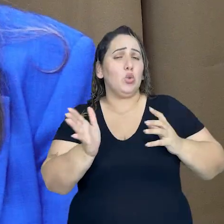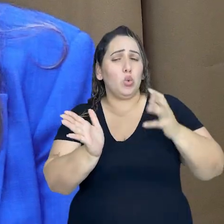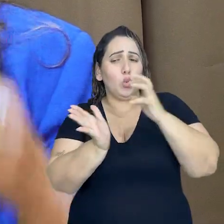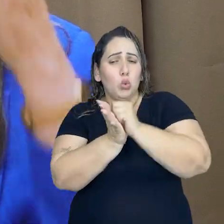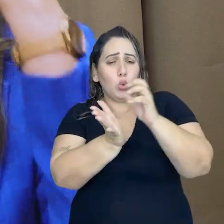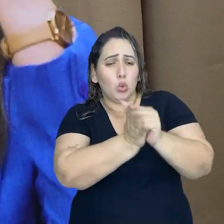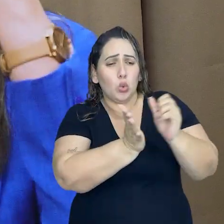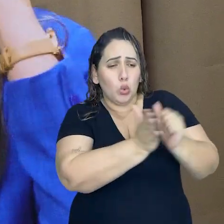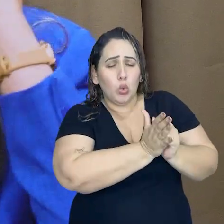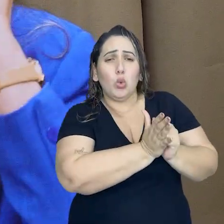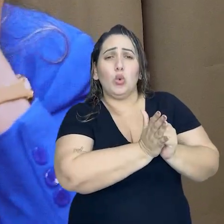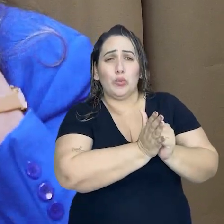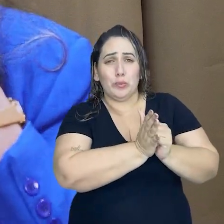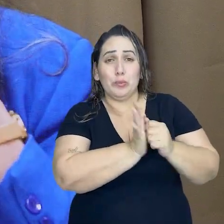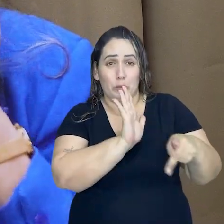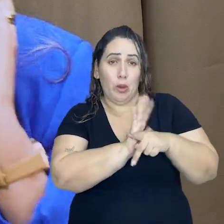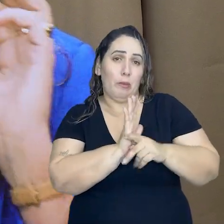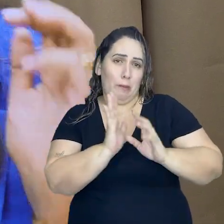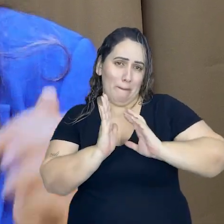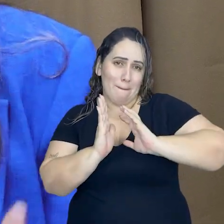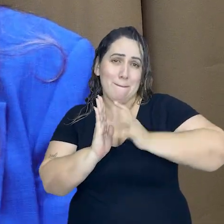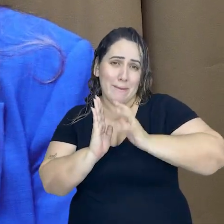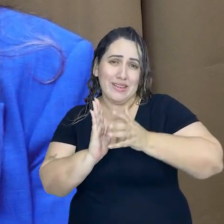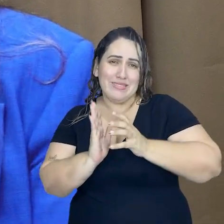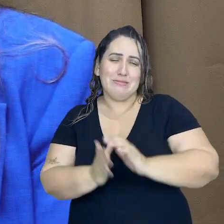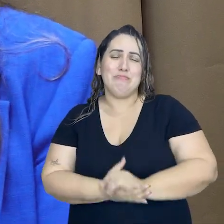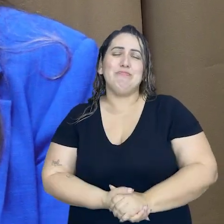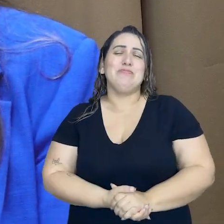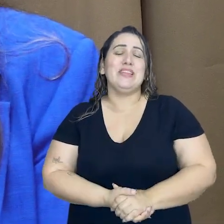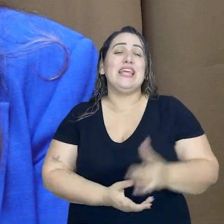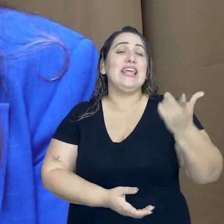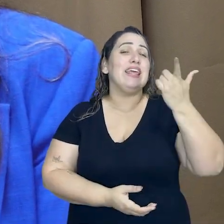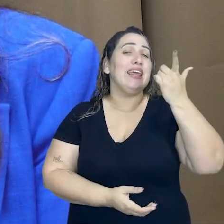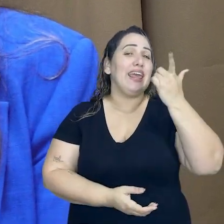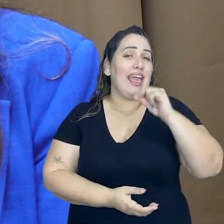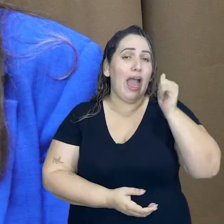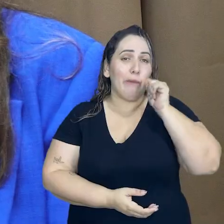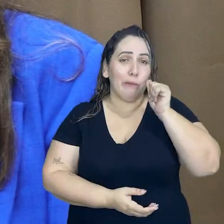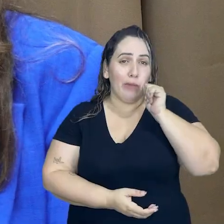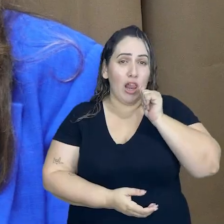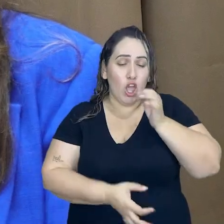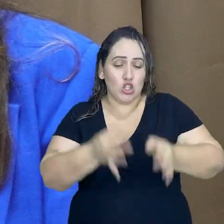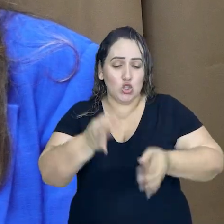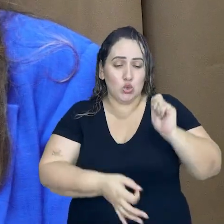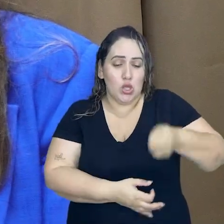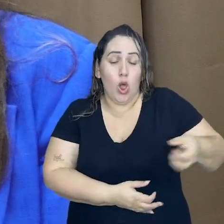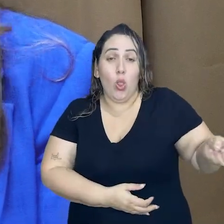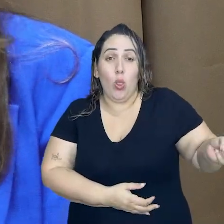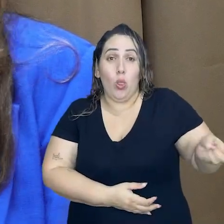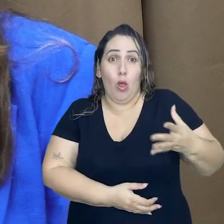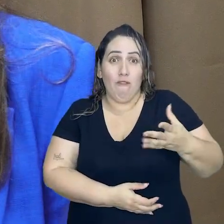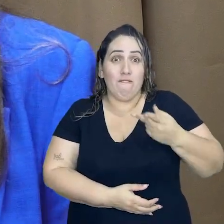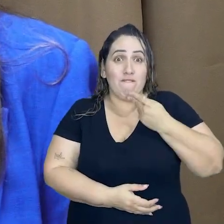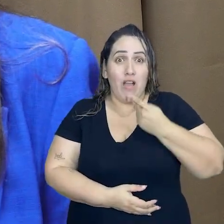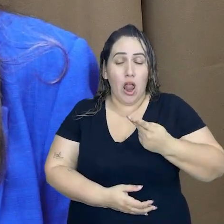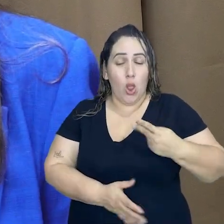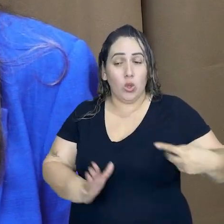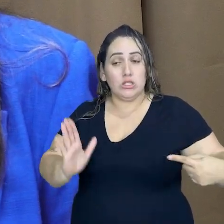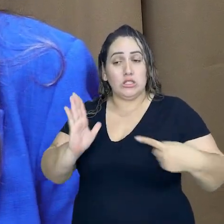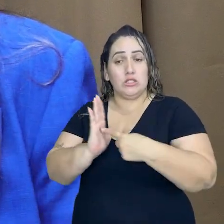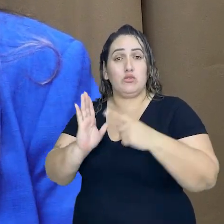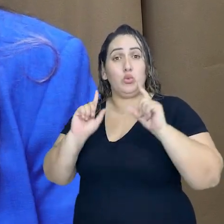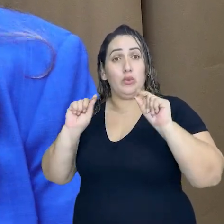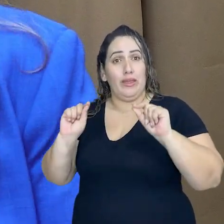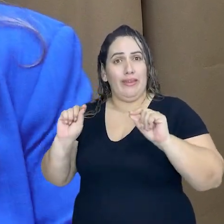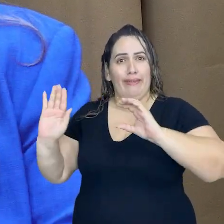oponente ingressou na justiça, né, alegando que uma determinada candidata era fantasma,